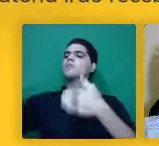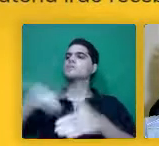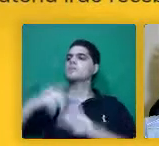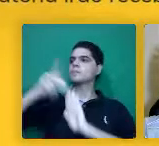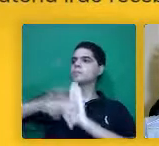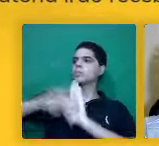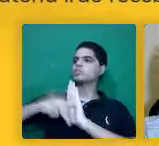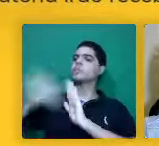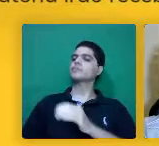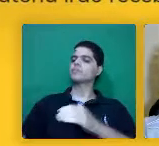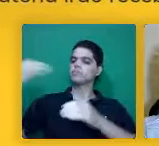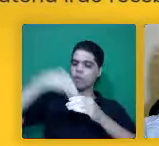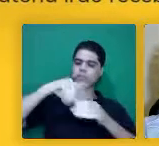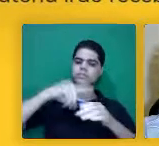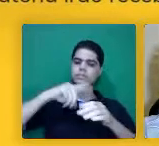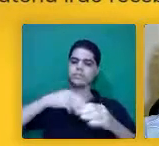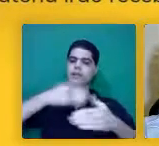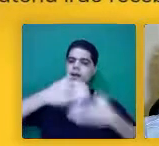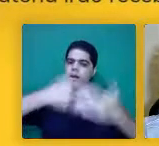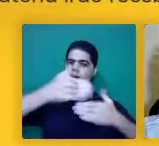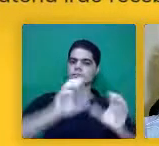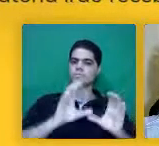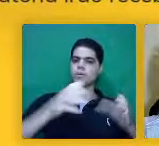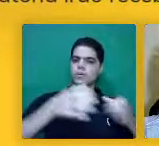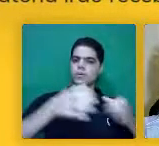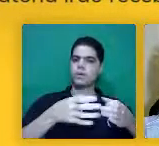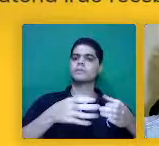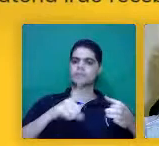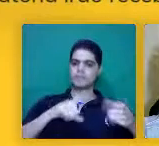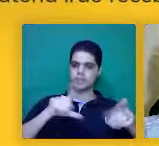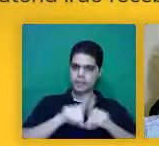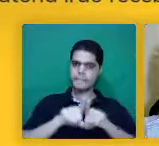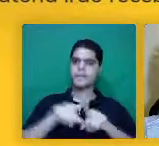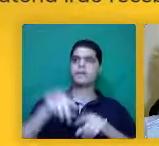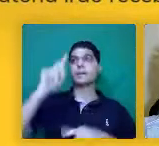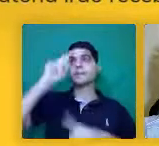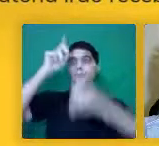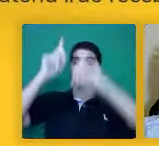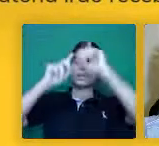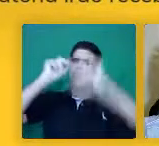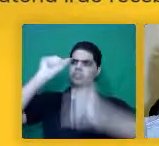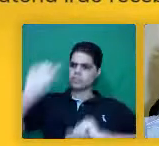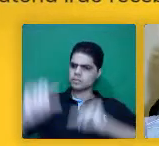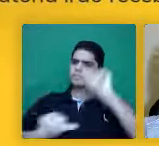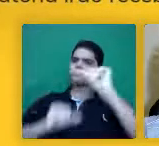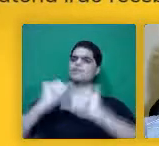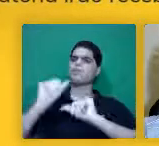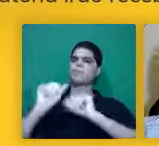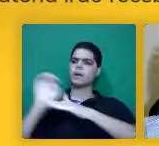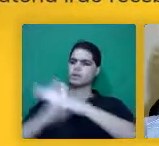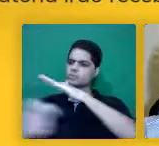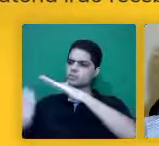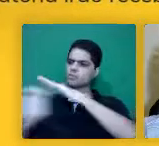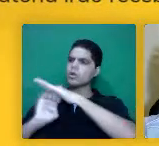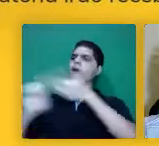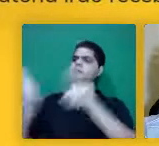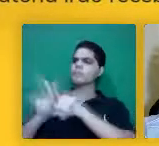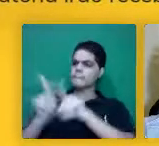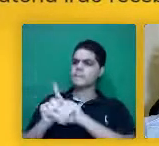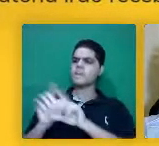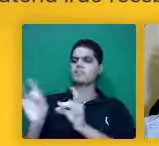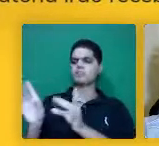aceleração para que você possa, de fato, transformar essa sua ideia que você criou num negócio, numa startup, que você possa acelerar